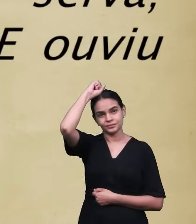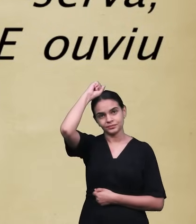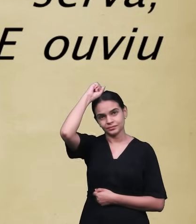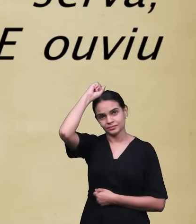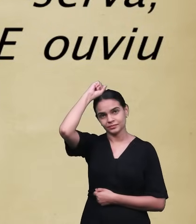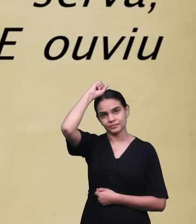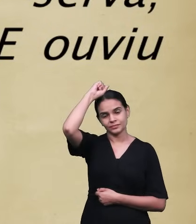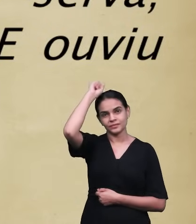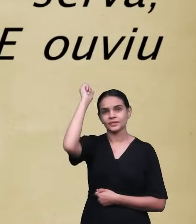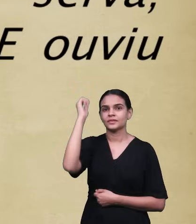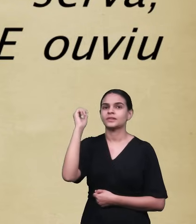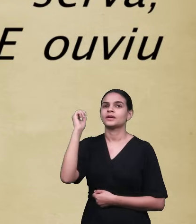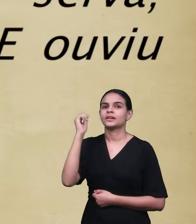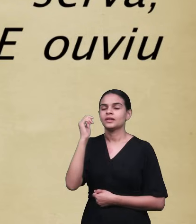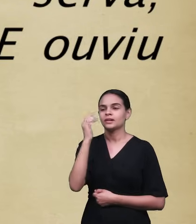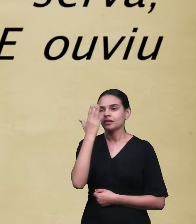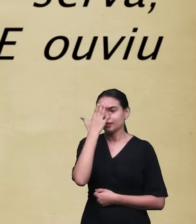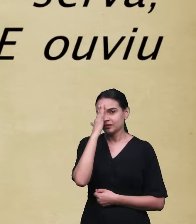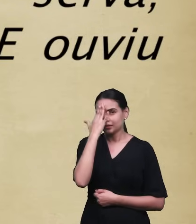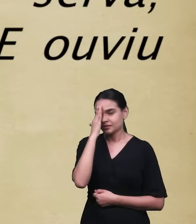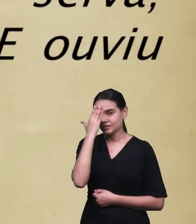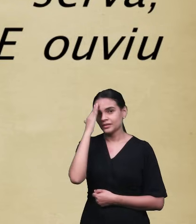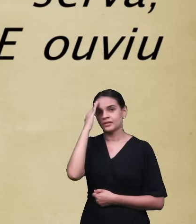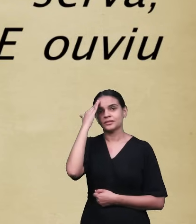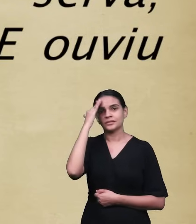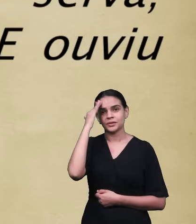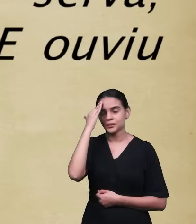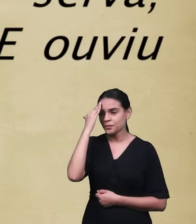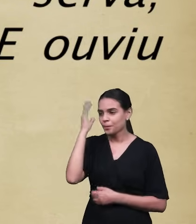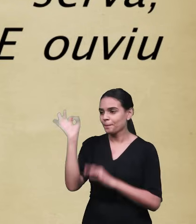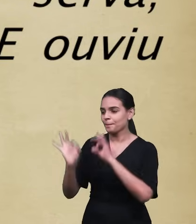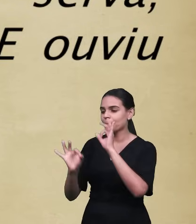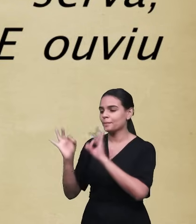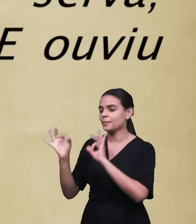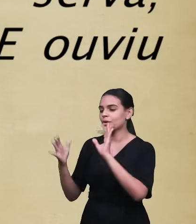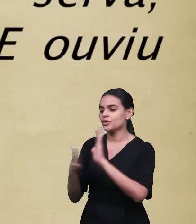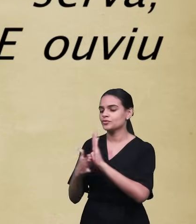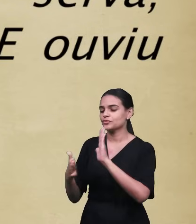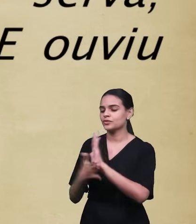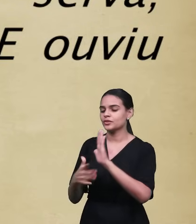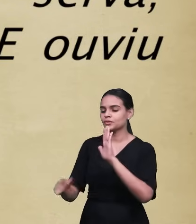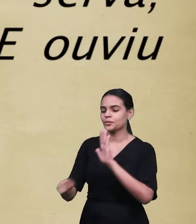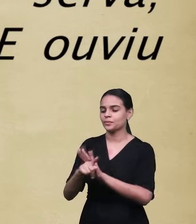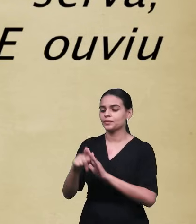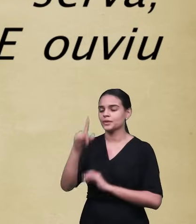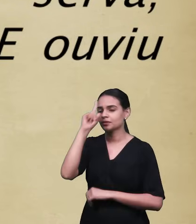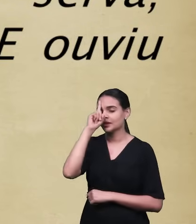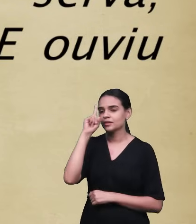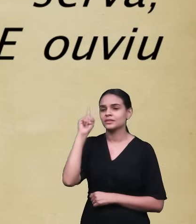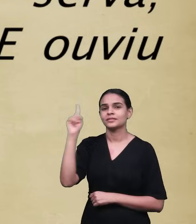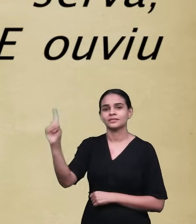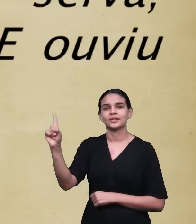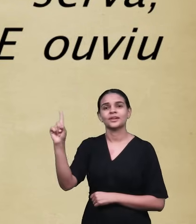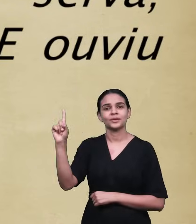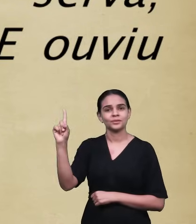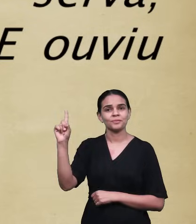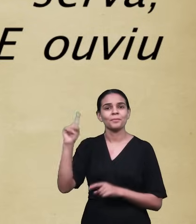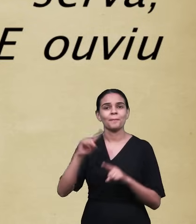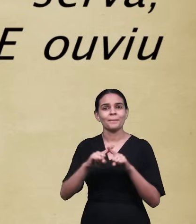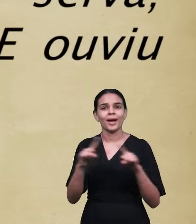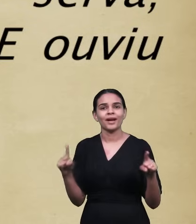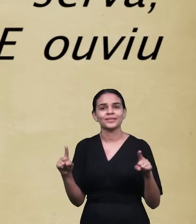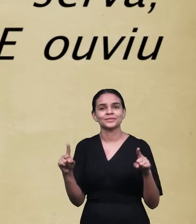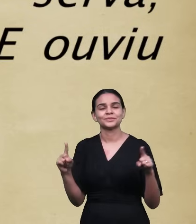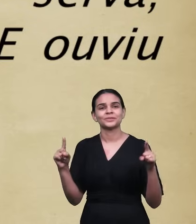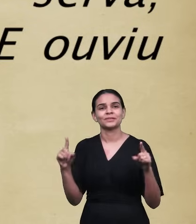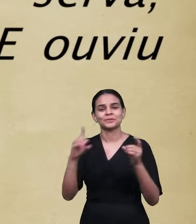interpreta a forma dela o projeto de Deus. Essa é a palavra, a promessa, né? era para o meu marido, para Abraão. O Senhor não falou que ia, né, quando ele vou